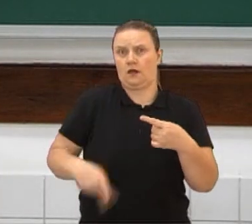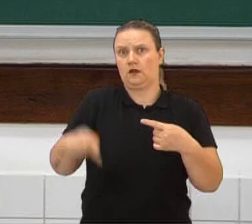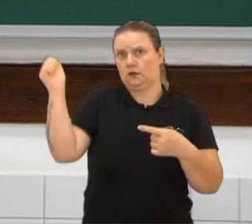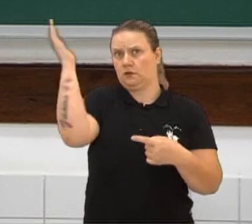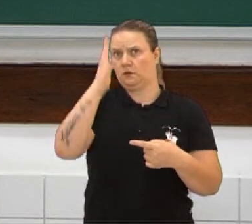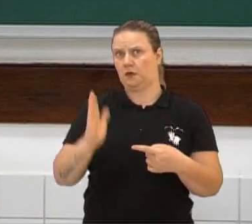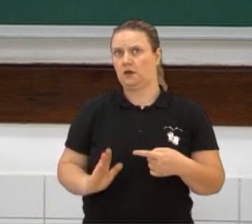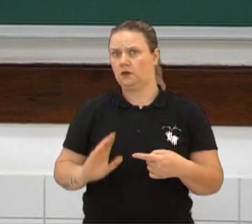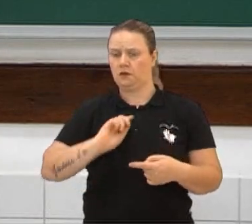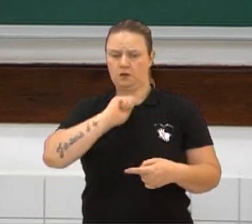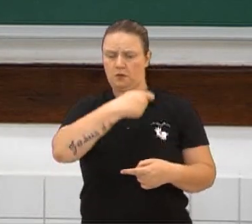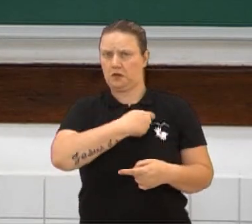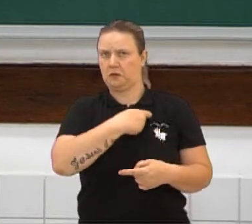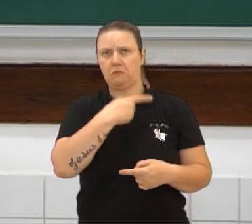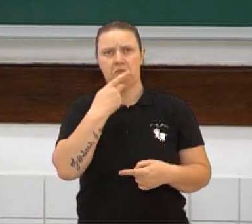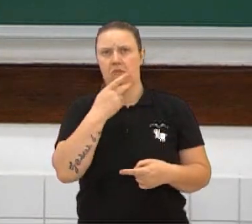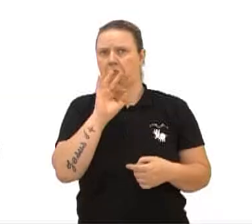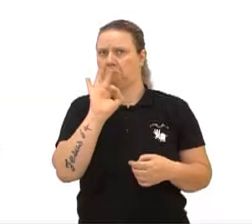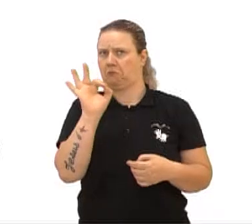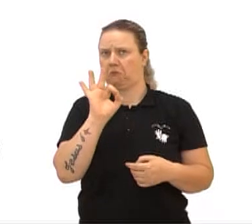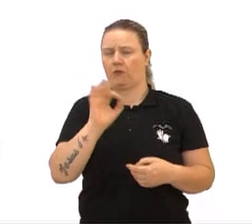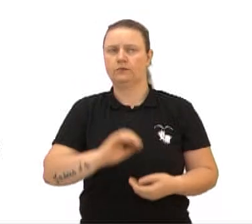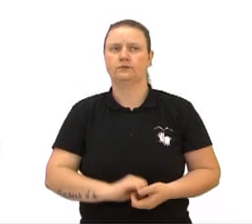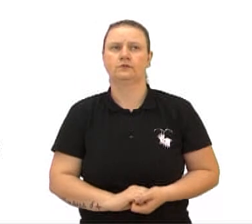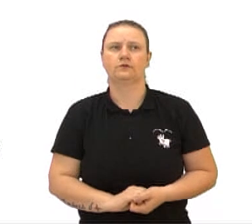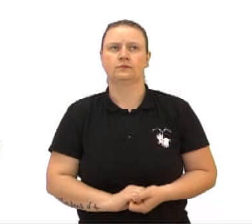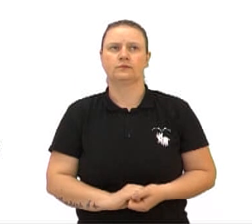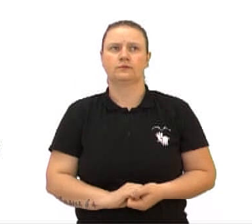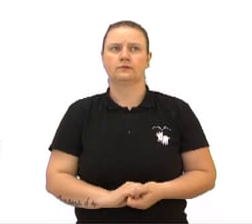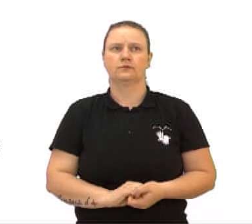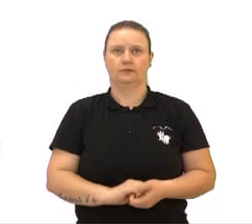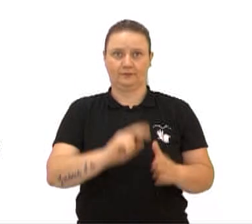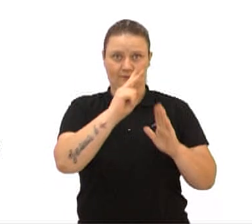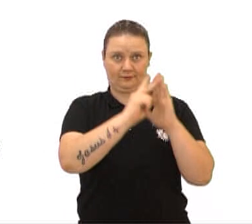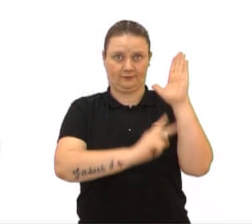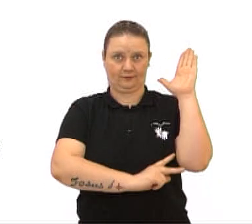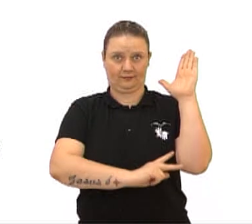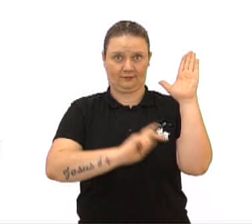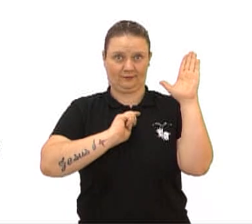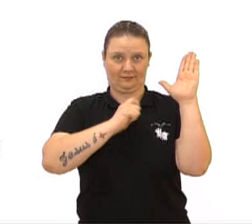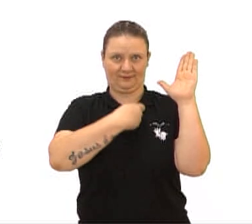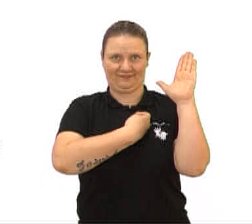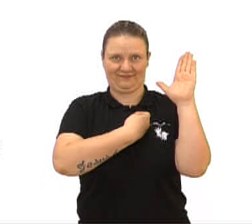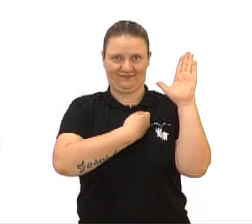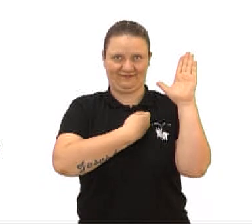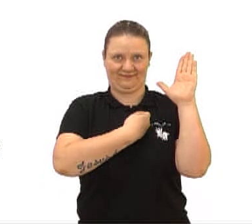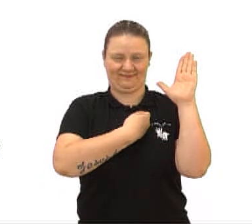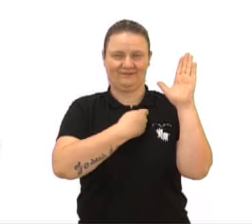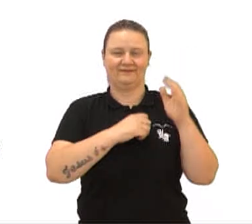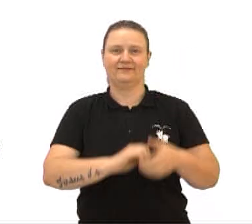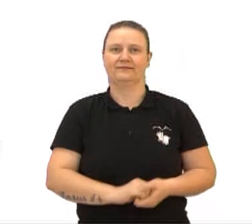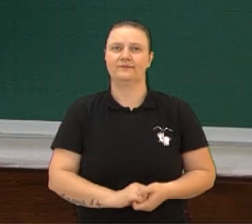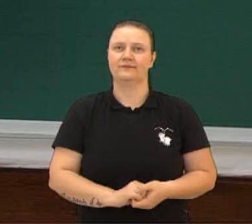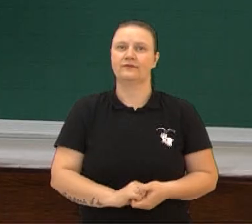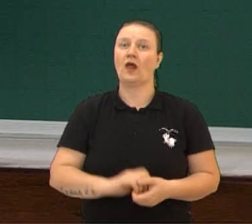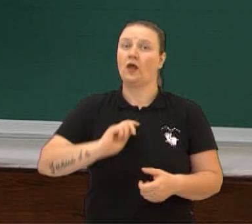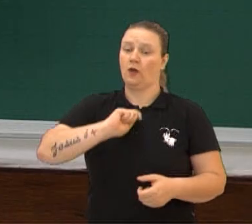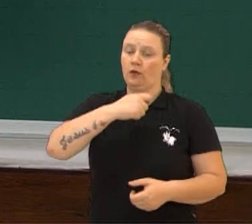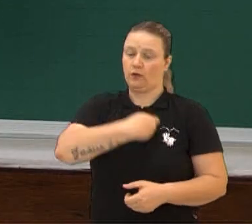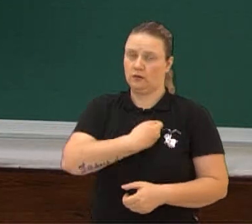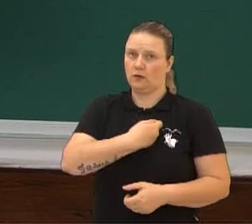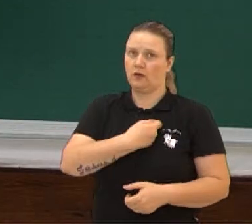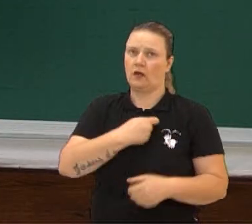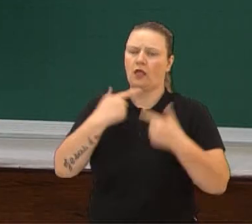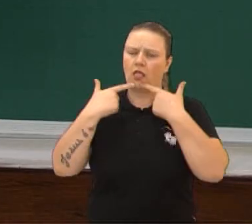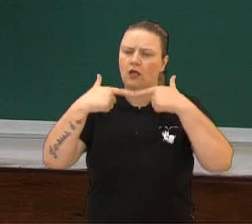ver? El español, la segunda lengua más hablada del mundo. Então, o espanhol é a segunda língua mais